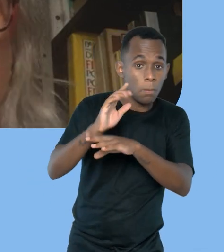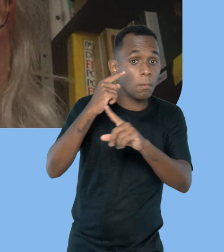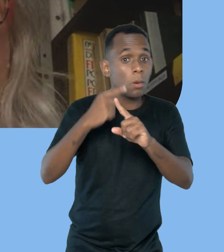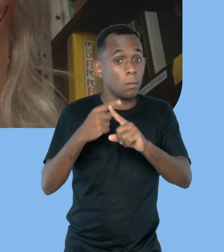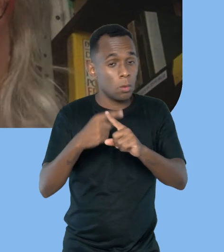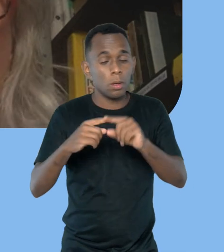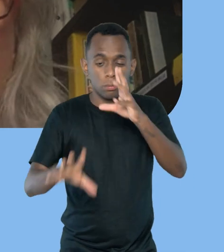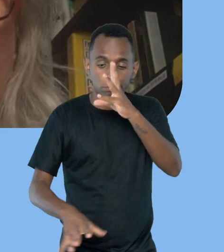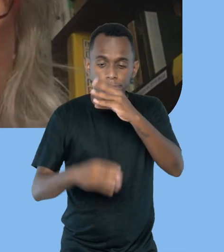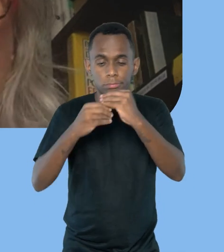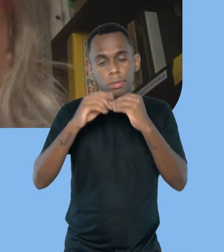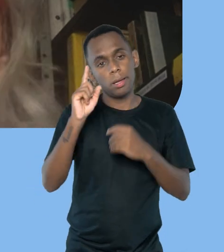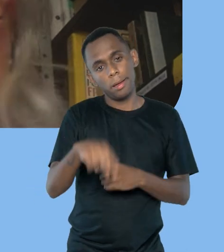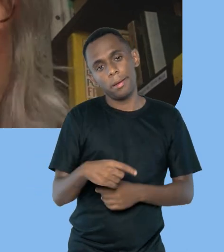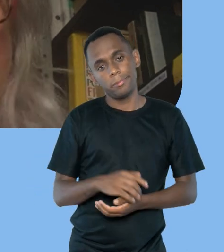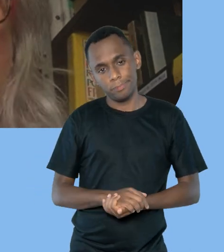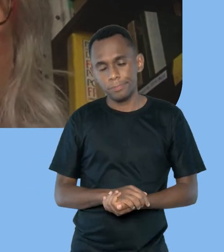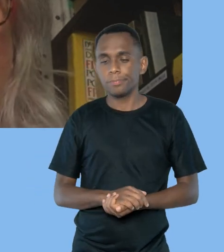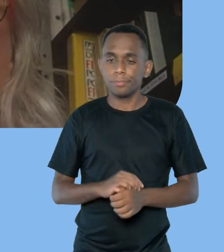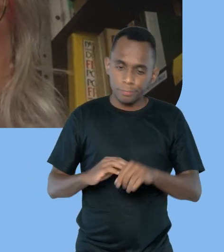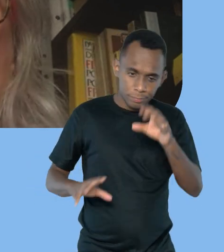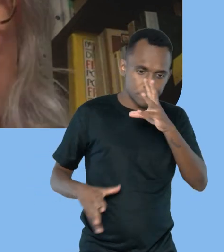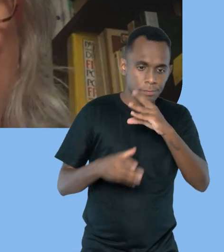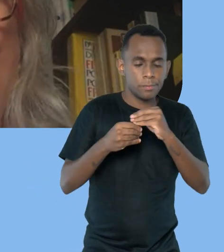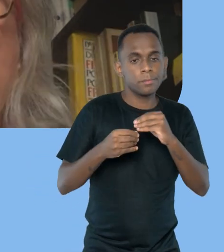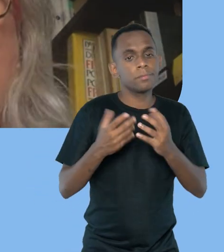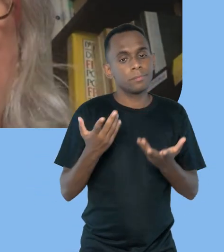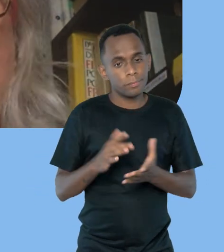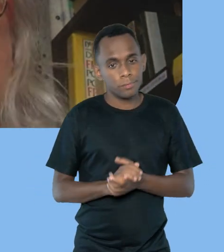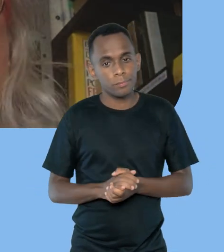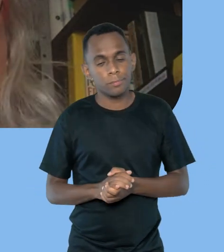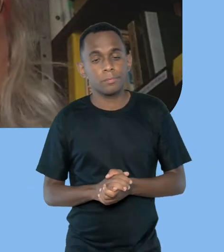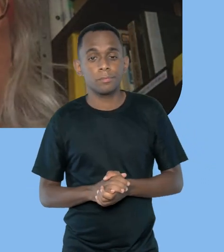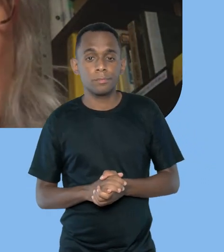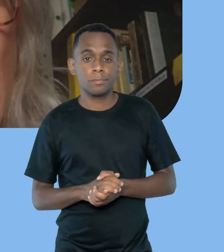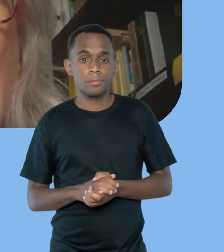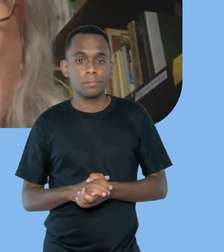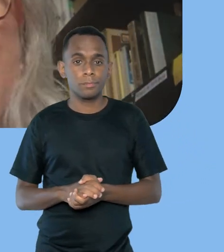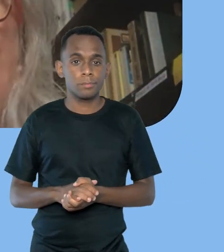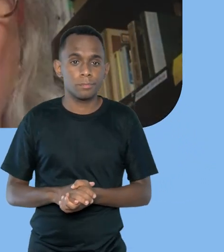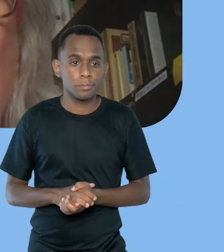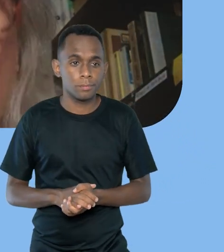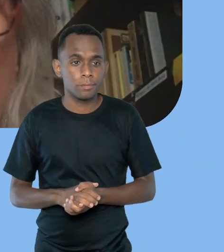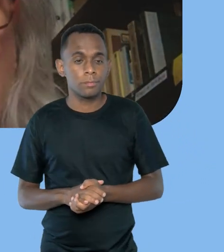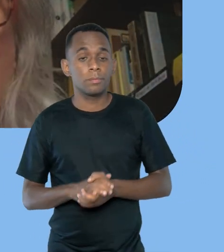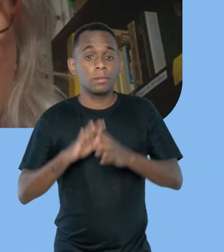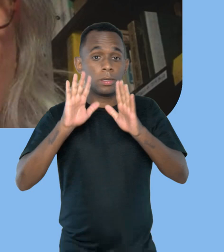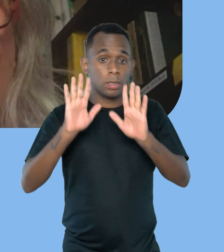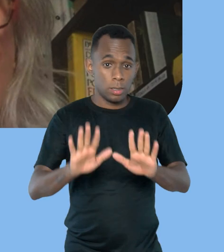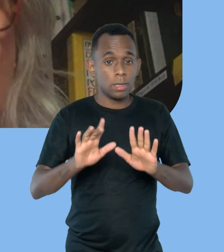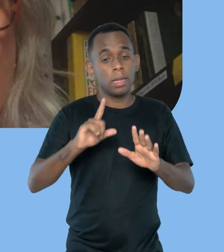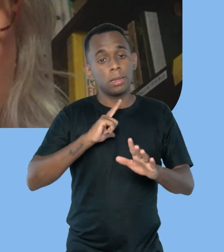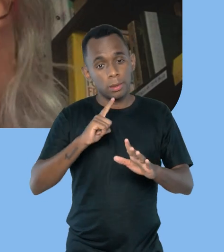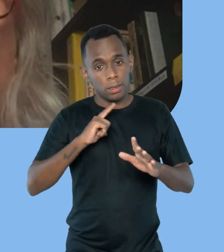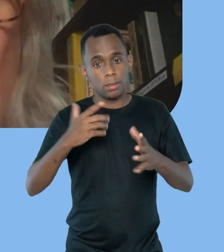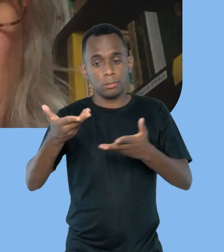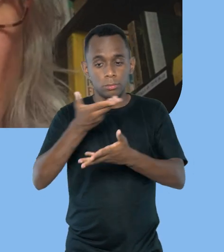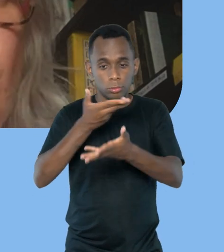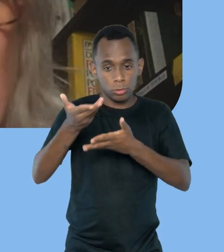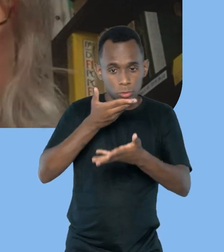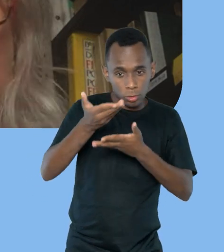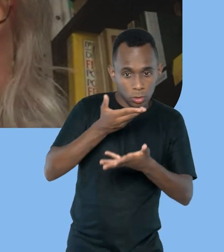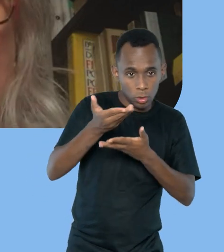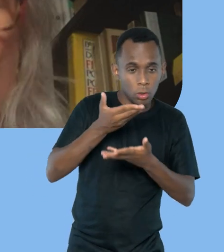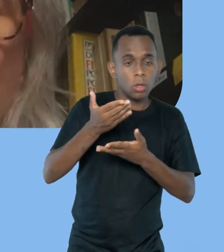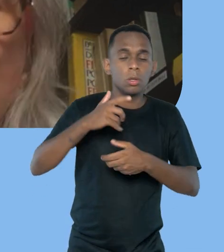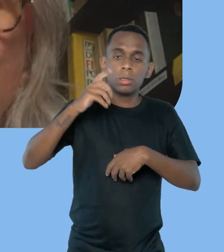são complementares. São complementares. Uma coisa há diálogo entre essas obras